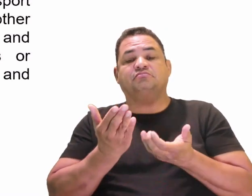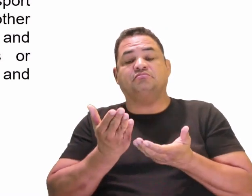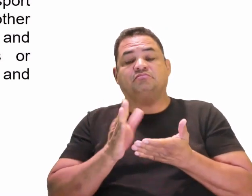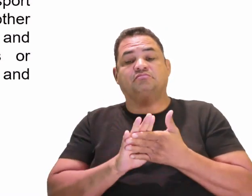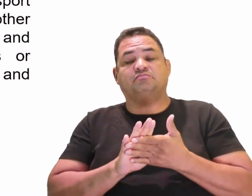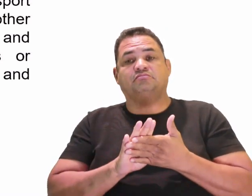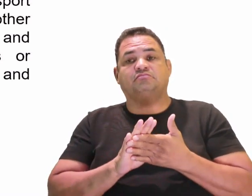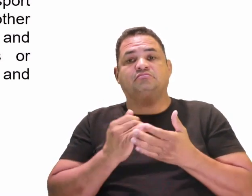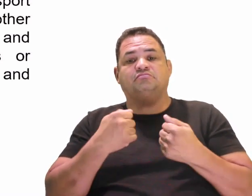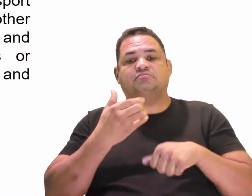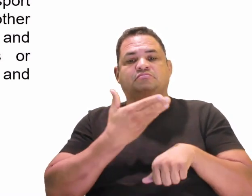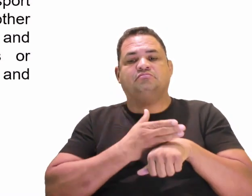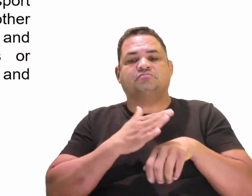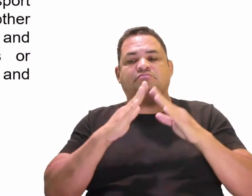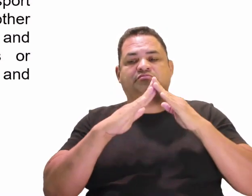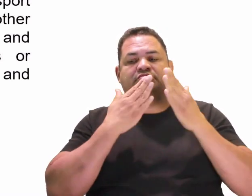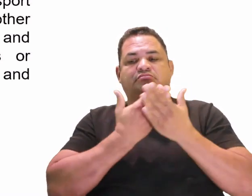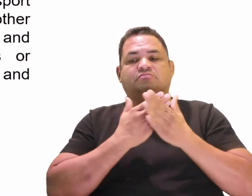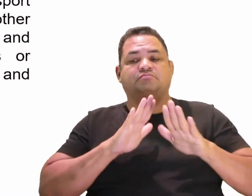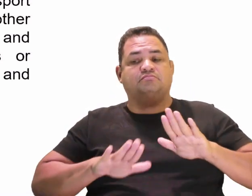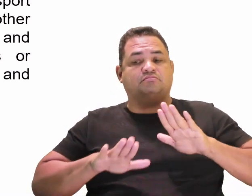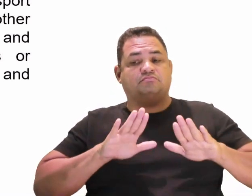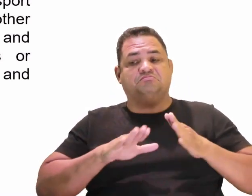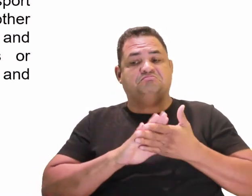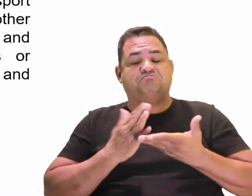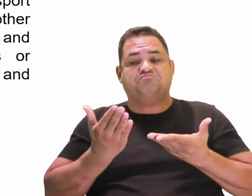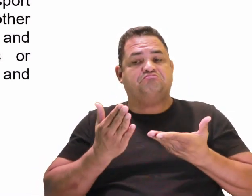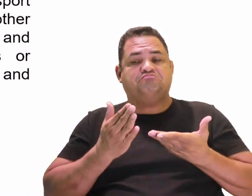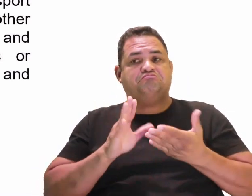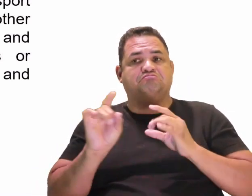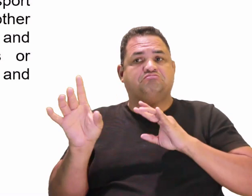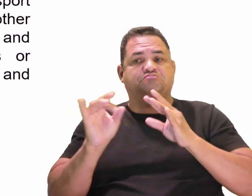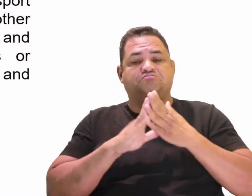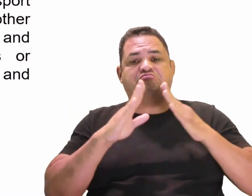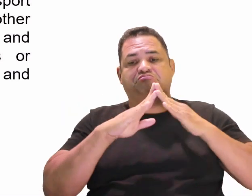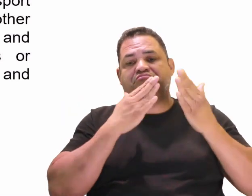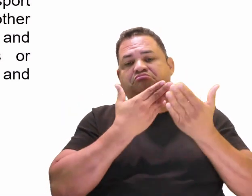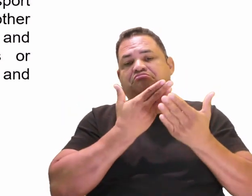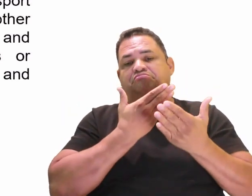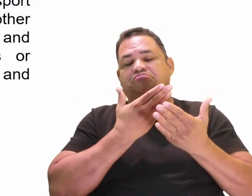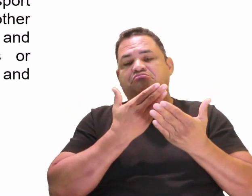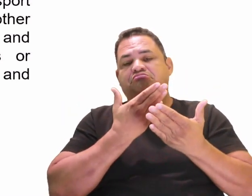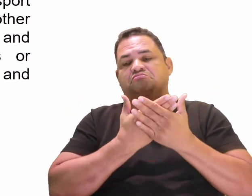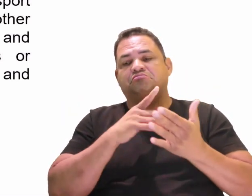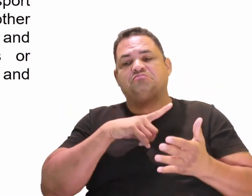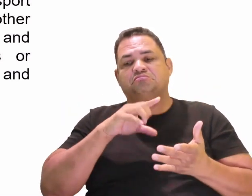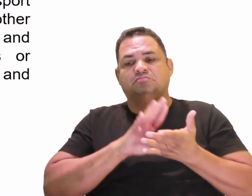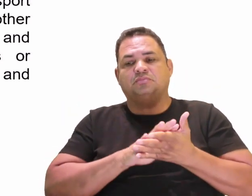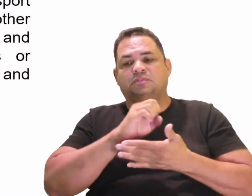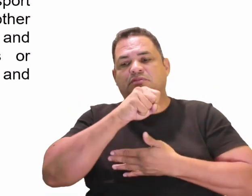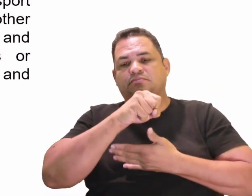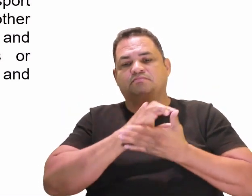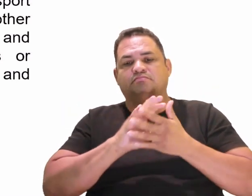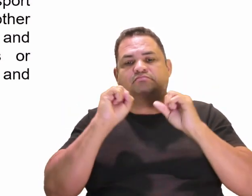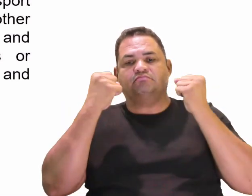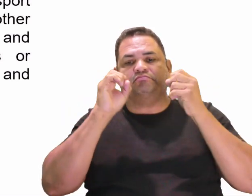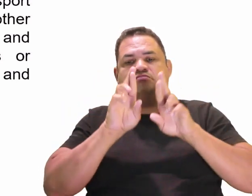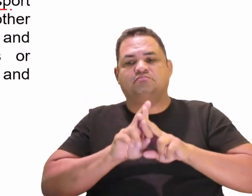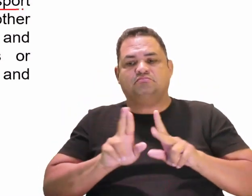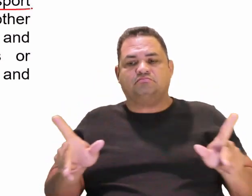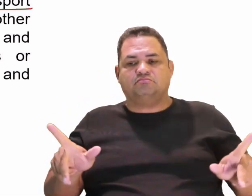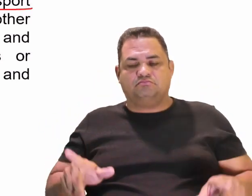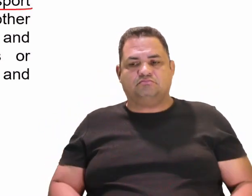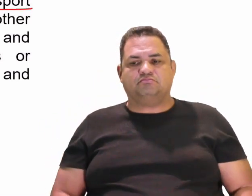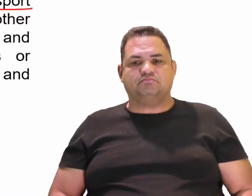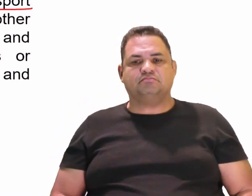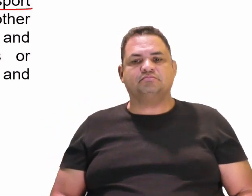você pode praticar na escola depende da sua escola, pois cada uma oferece atividades diferentes. The most